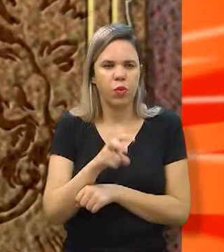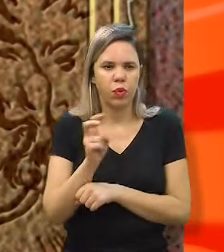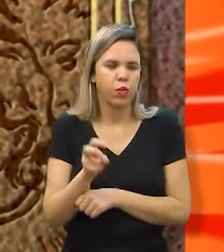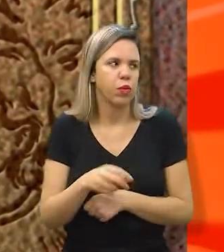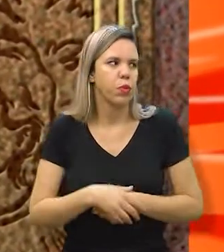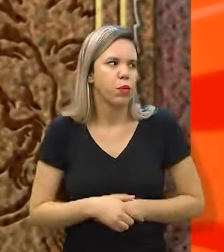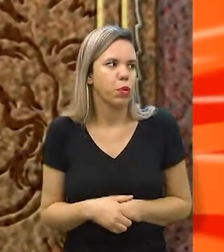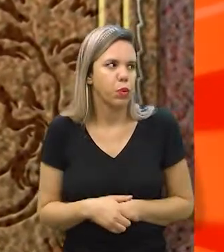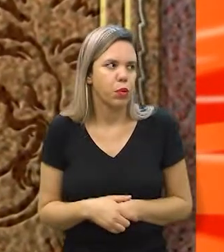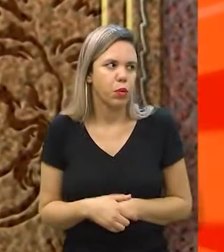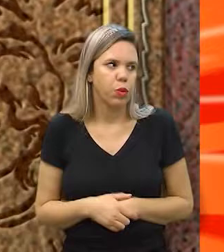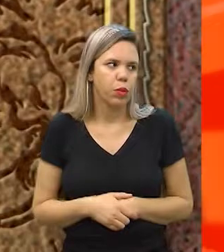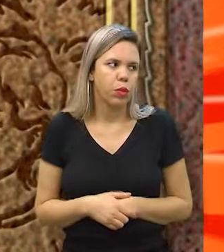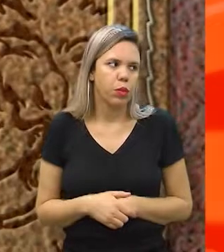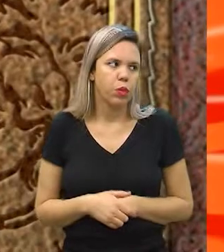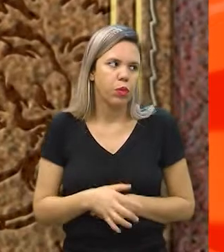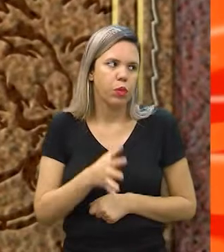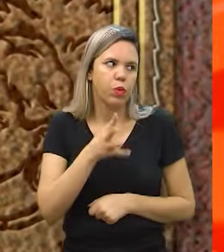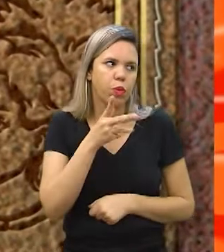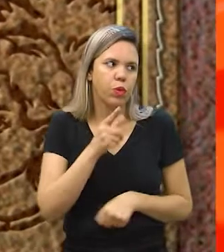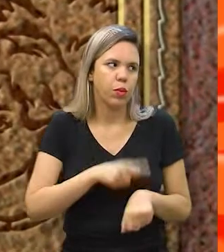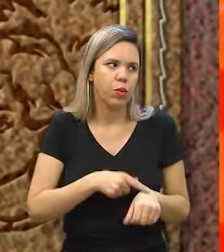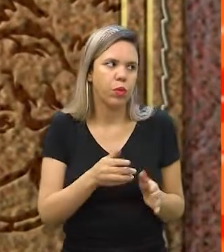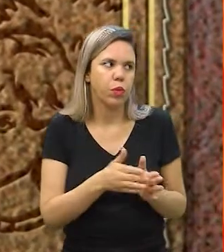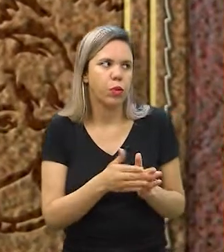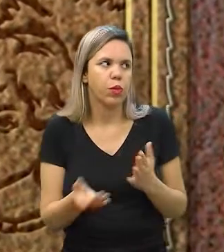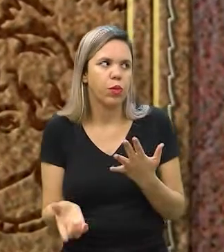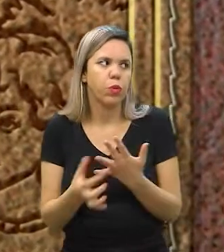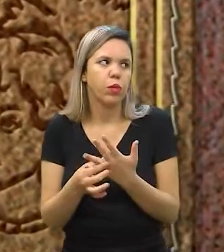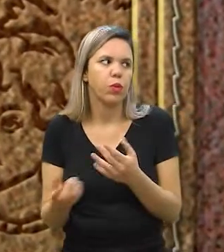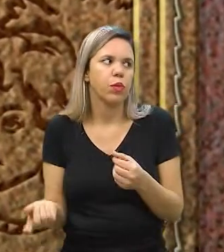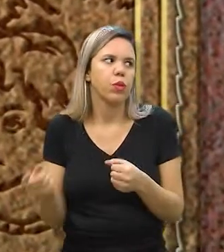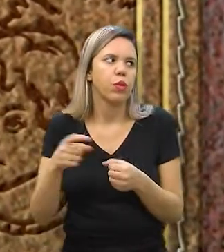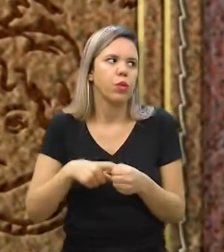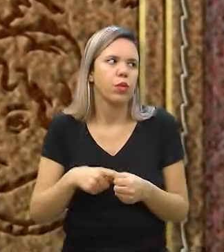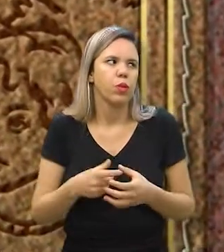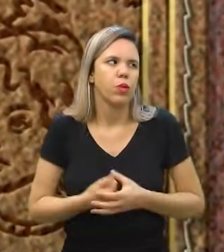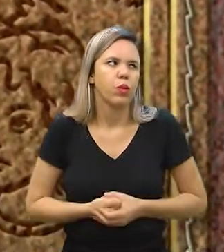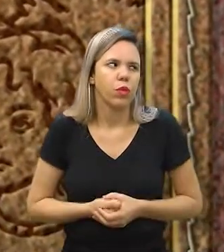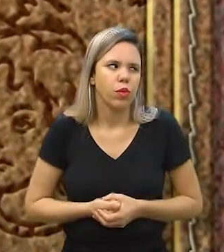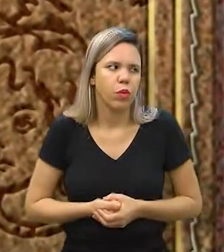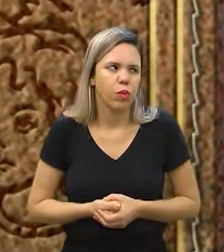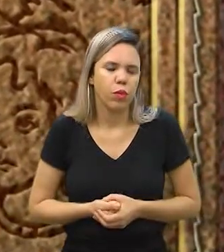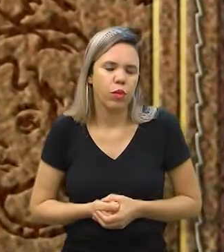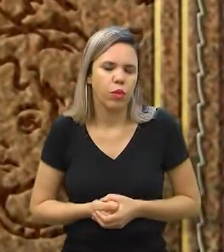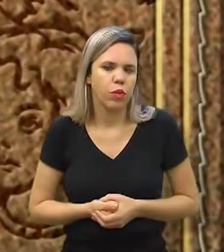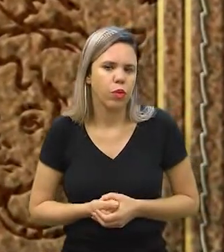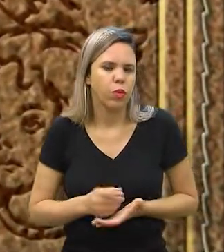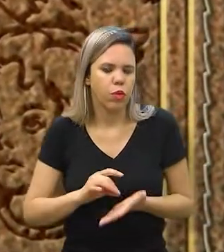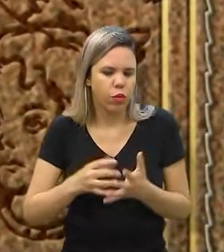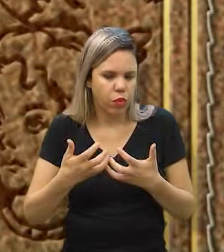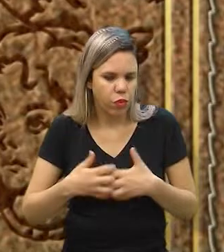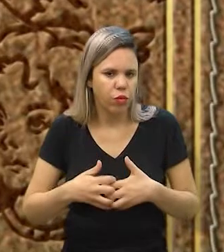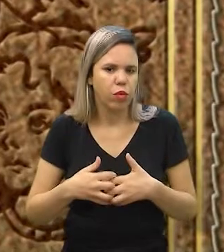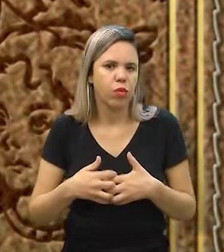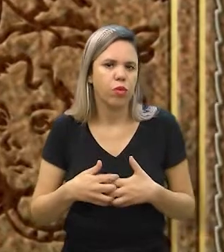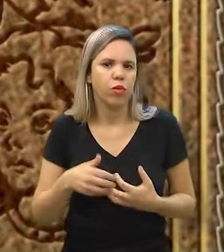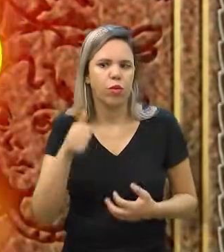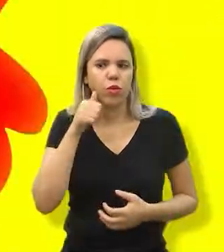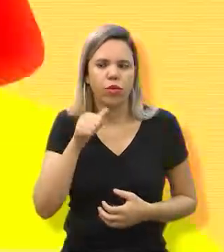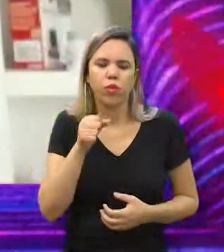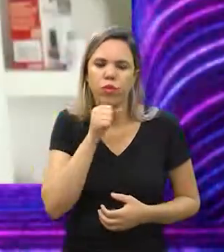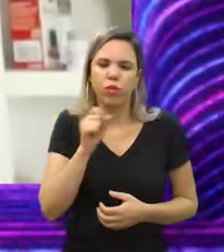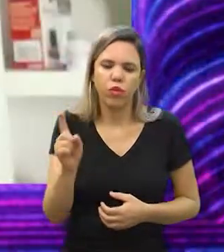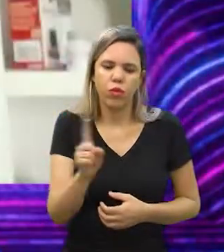ele demora um tempo para o anel voltar a ser reativado ou para a velhinha vir